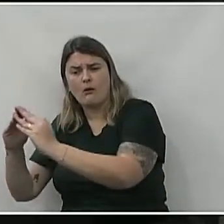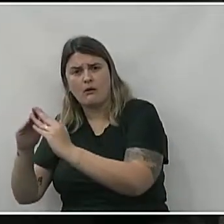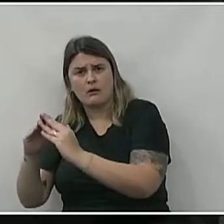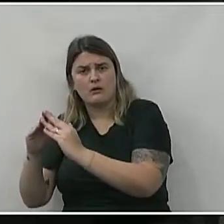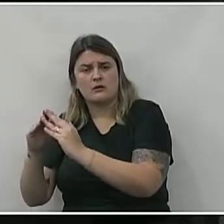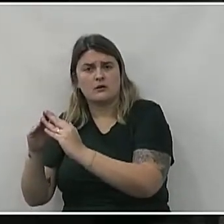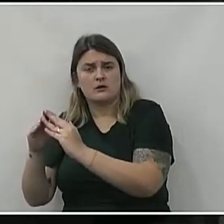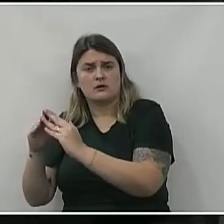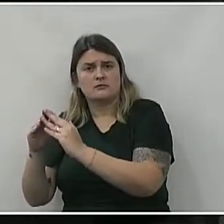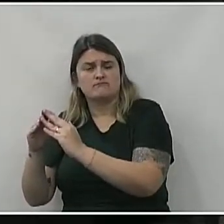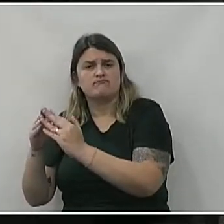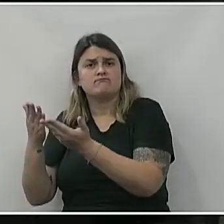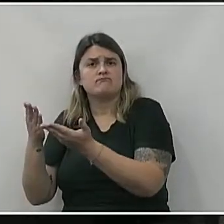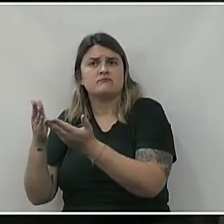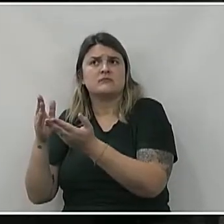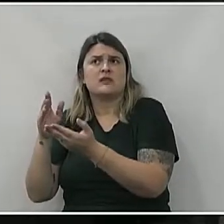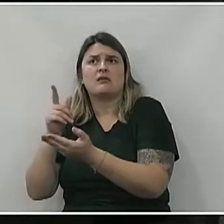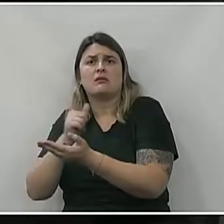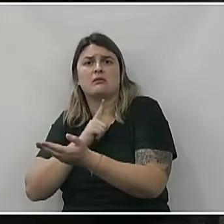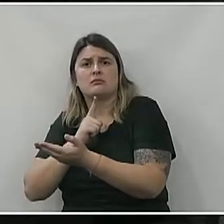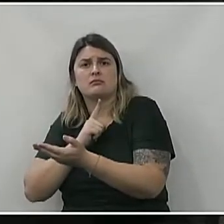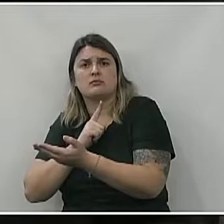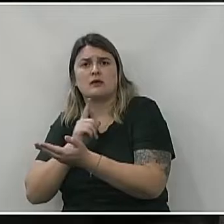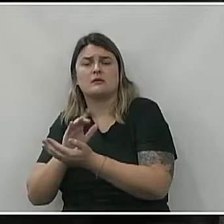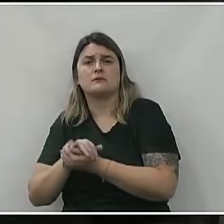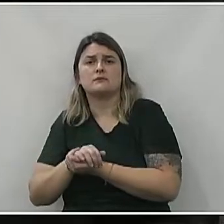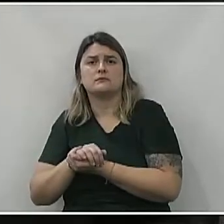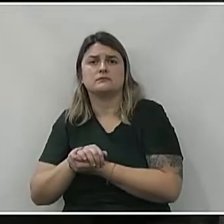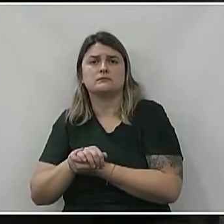que têm